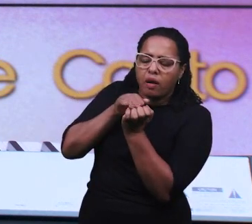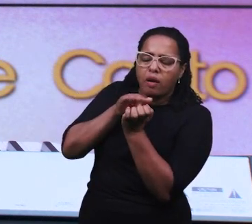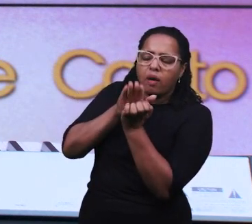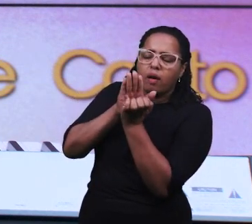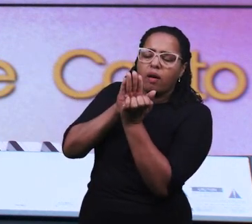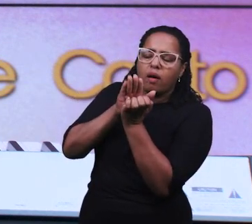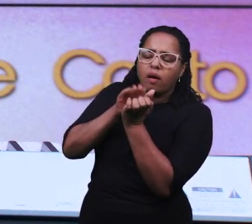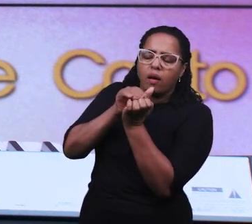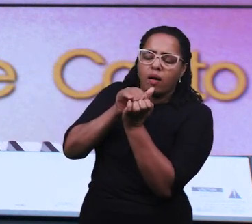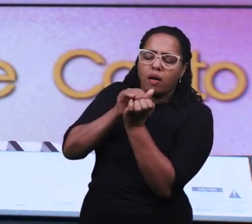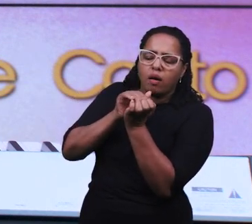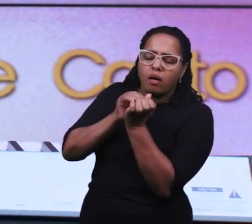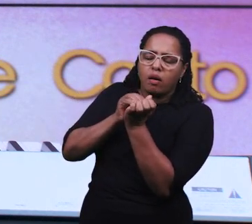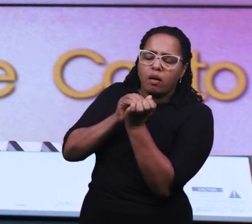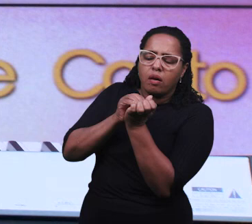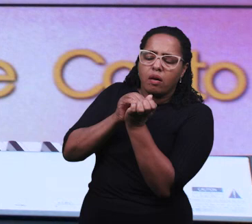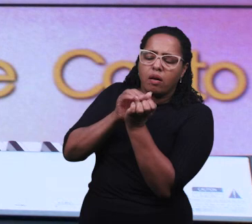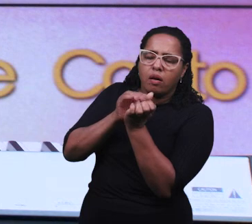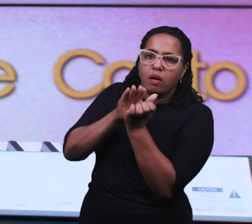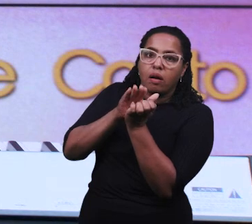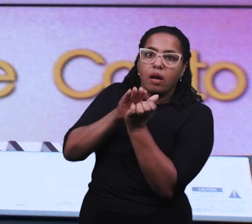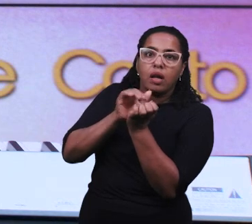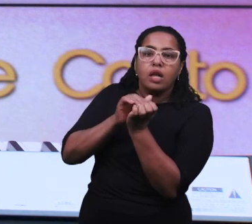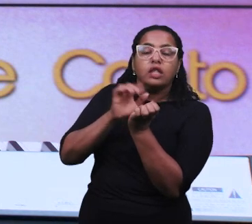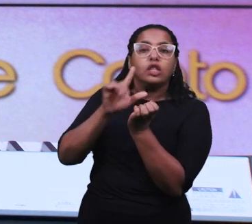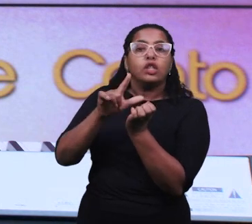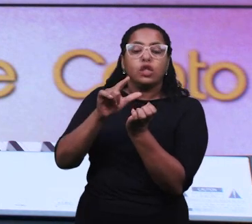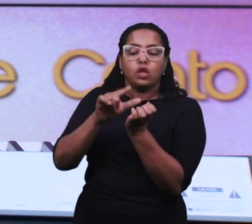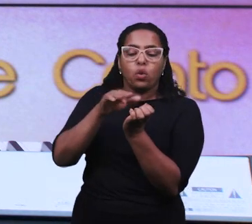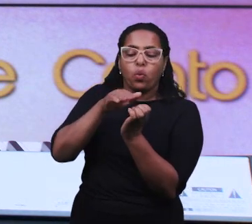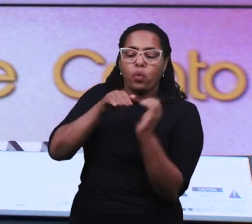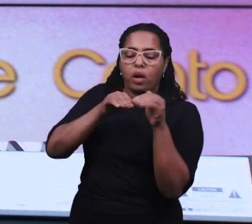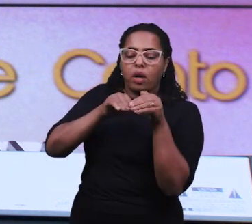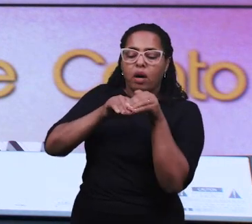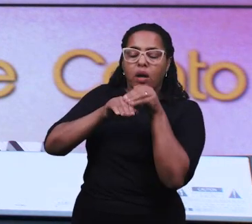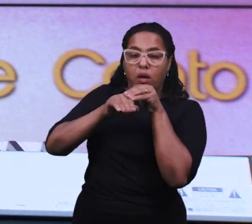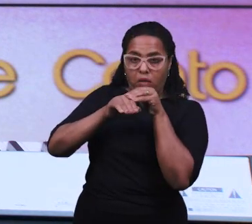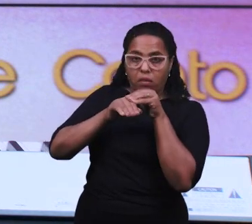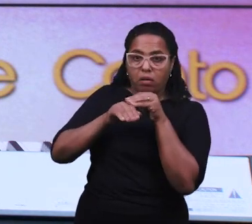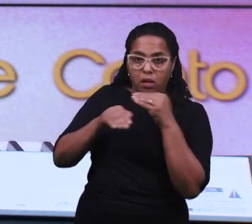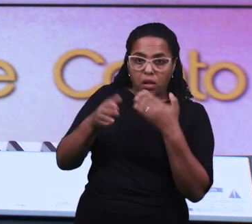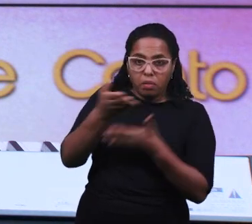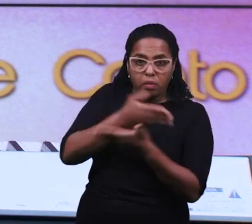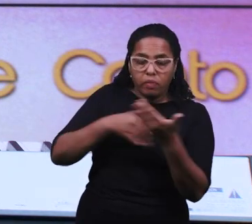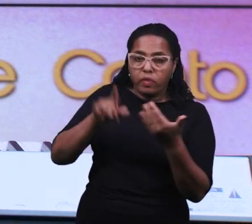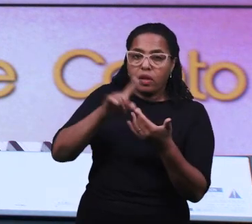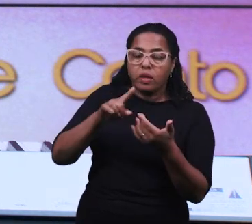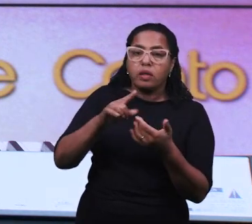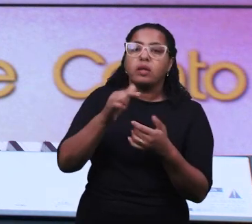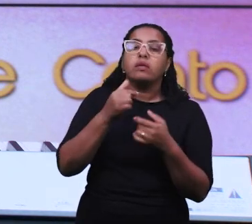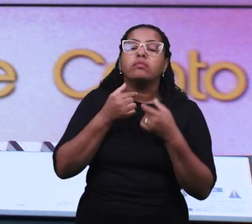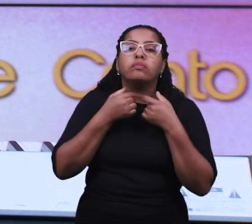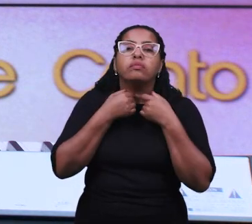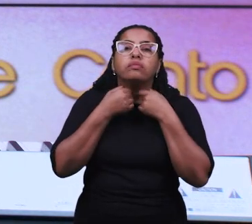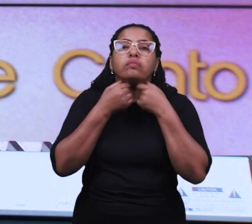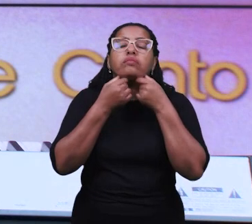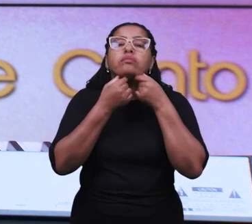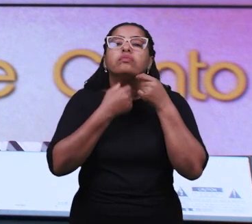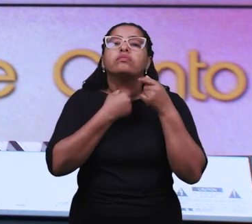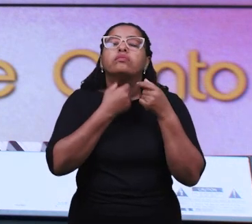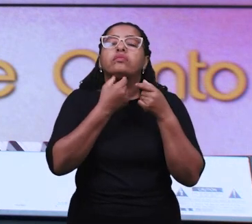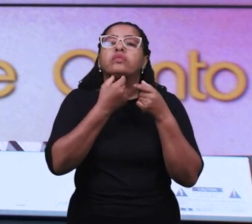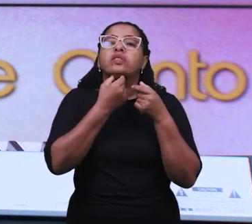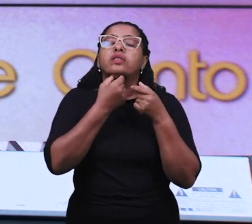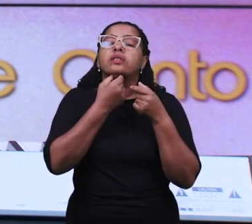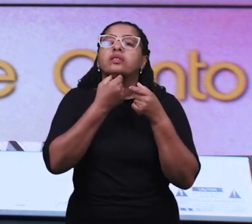importantíssimo, porém, não só a musculatura da língua participa. Nossa mandíbula, é